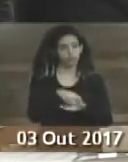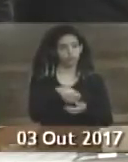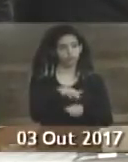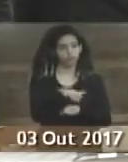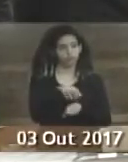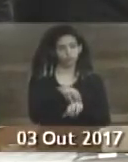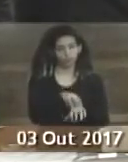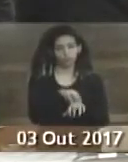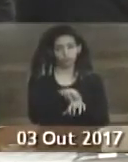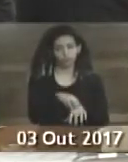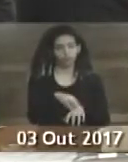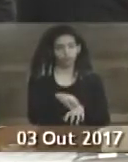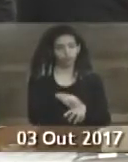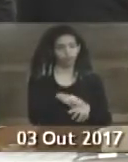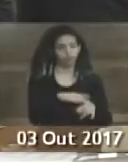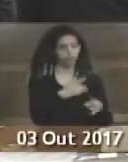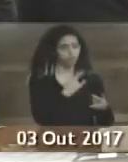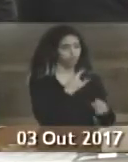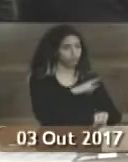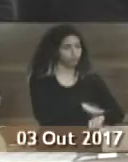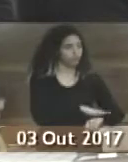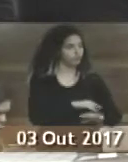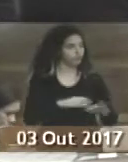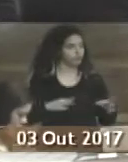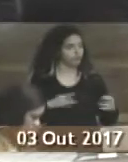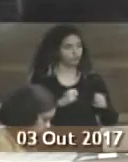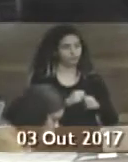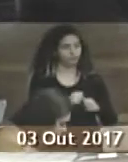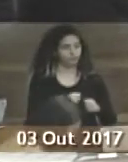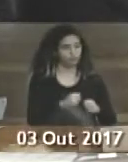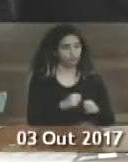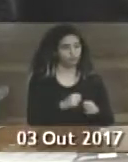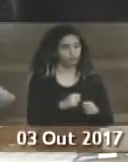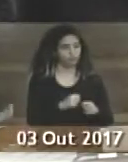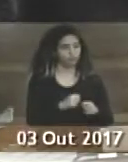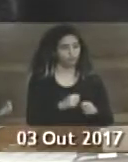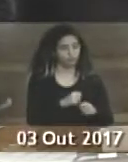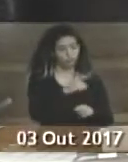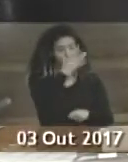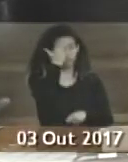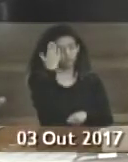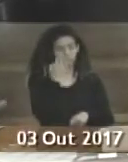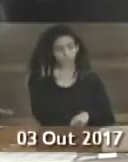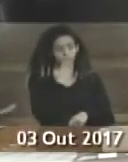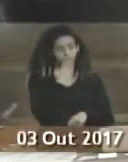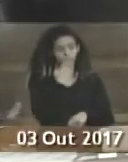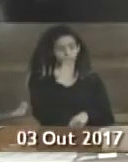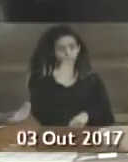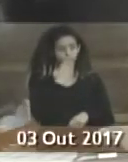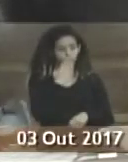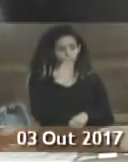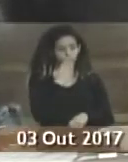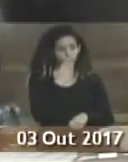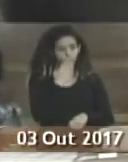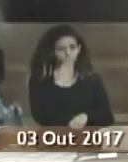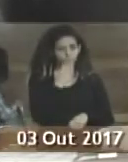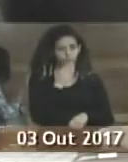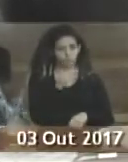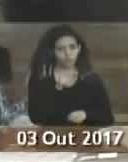lavar as mãos em formato de oca, voltado para a venda de produtos de origem indígena que são fabricados pelos índios da aldeia